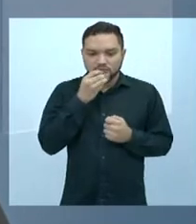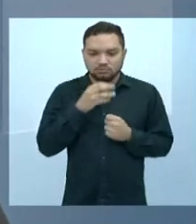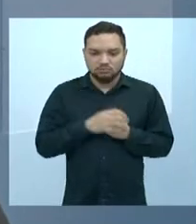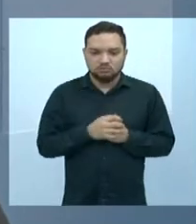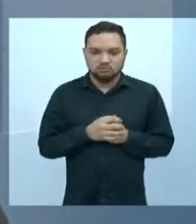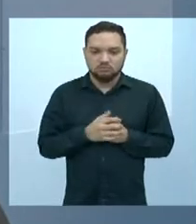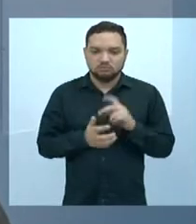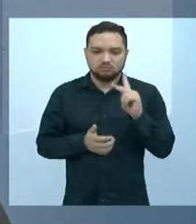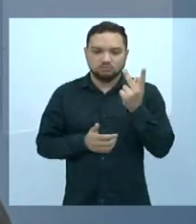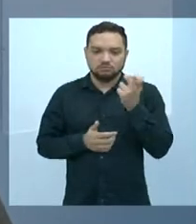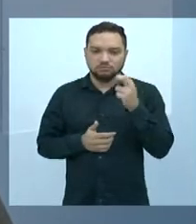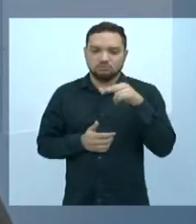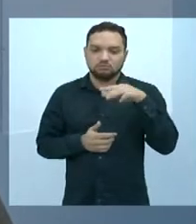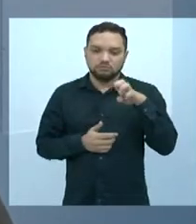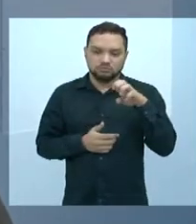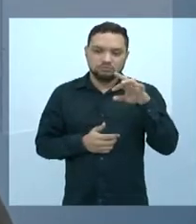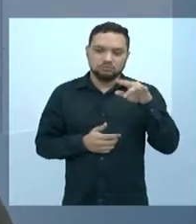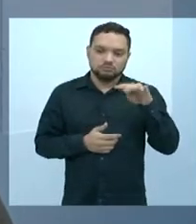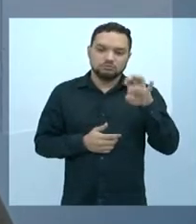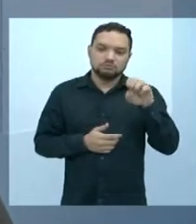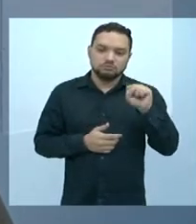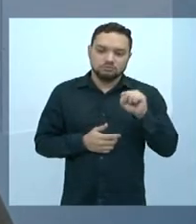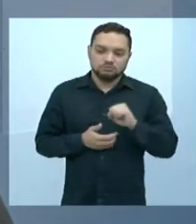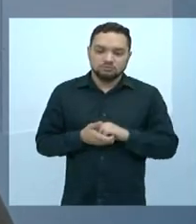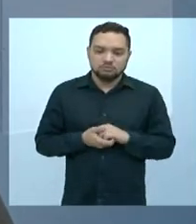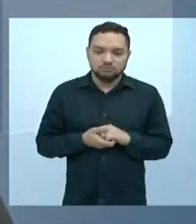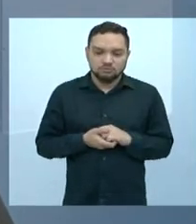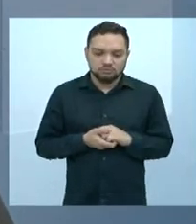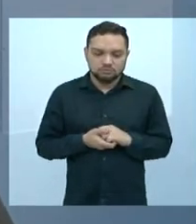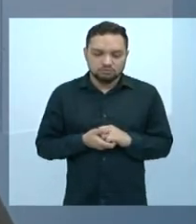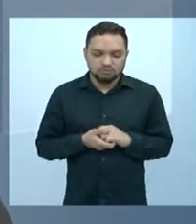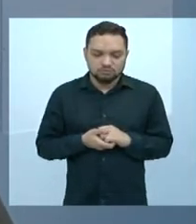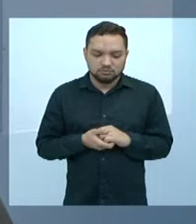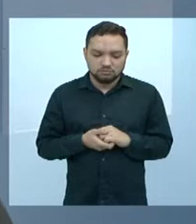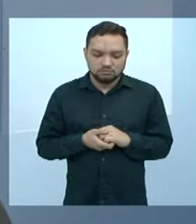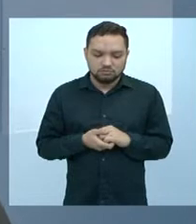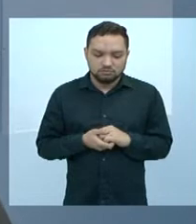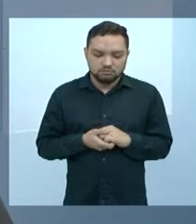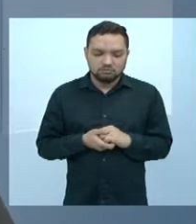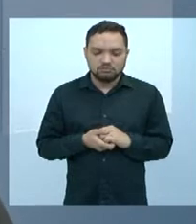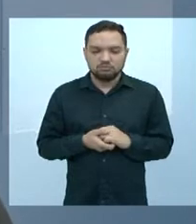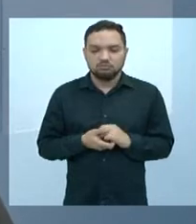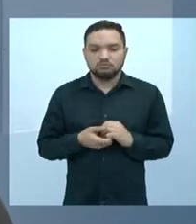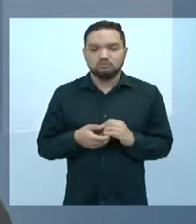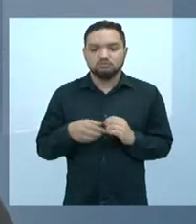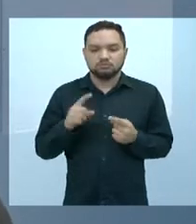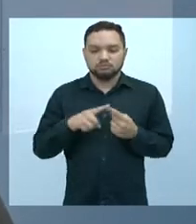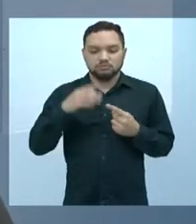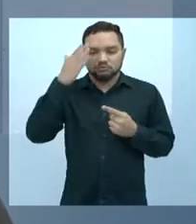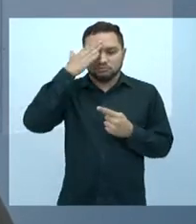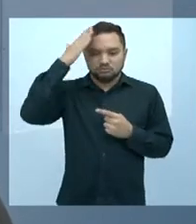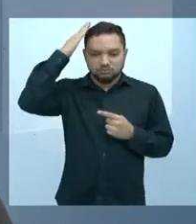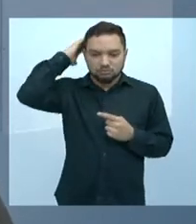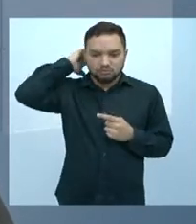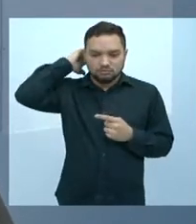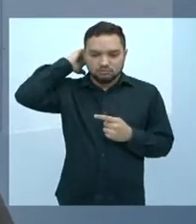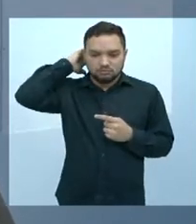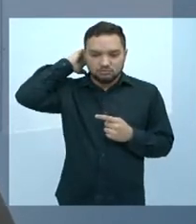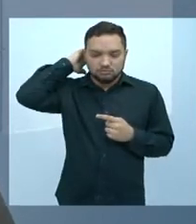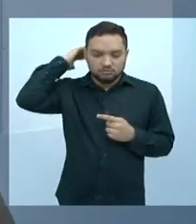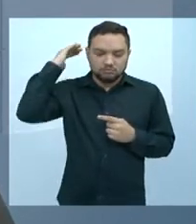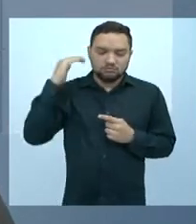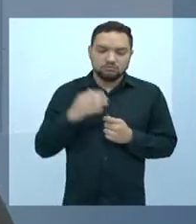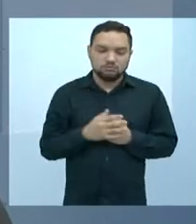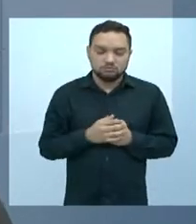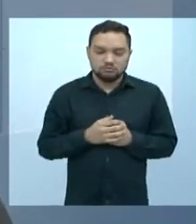de Henrique Meirelles na economia, a Luiz Nunes no Ministério e o Michel Temer, eles deixaram praticamente a bola